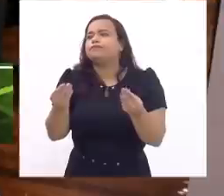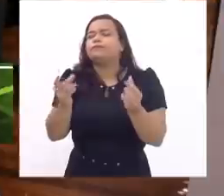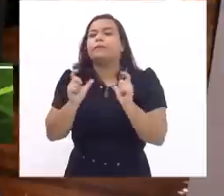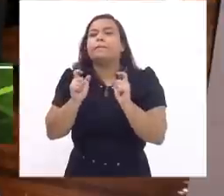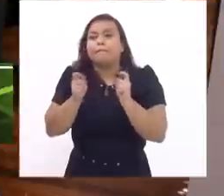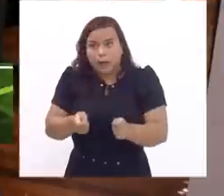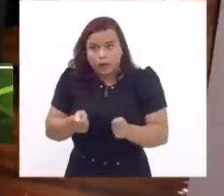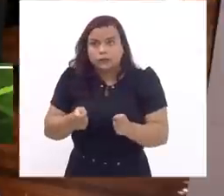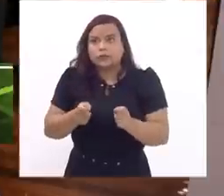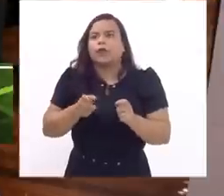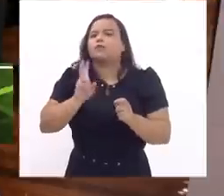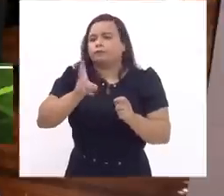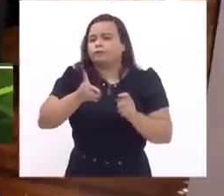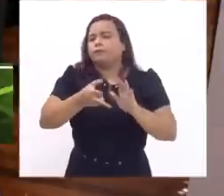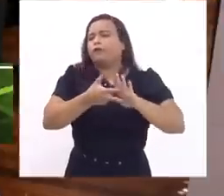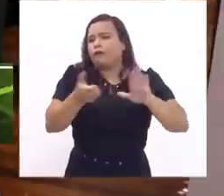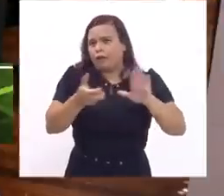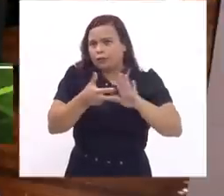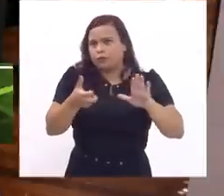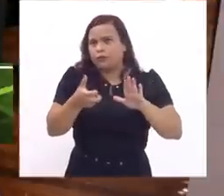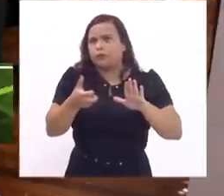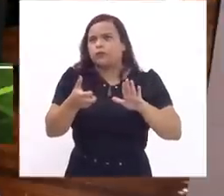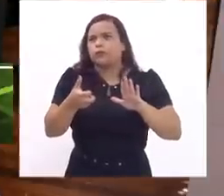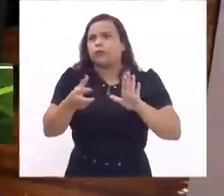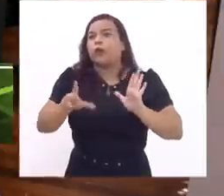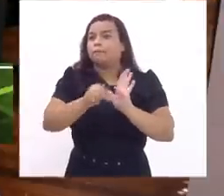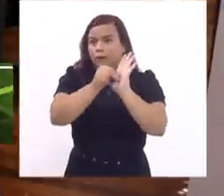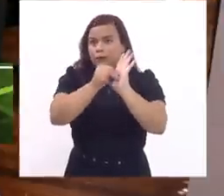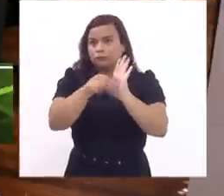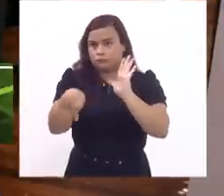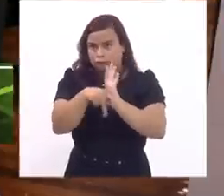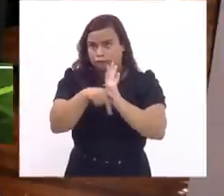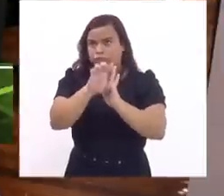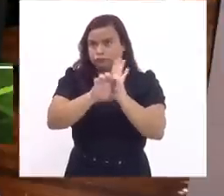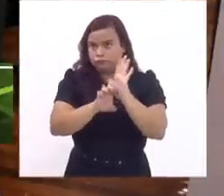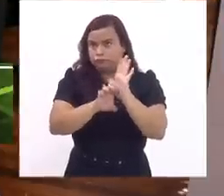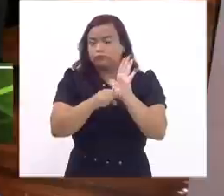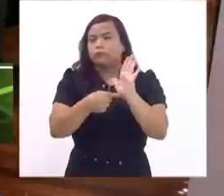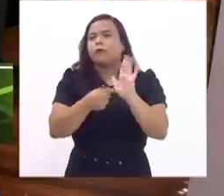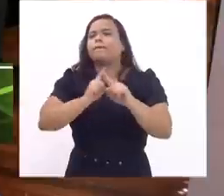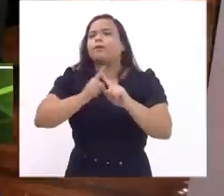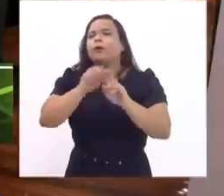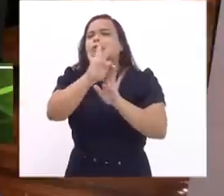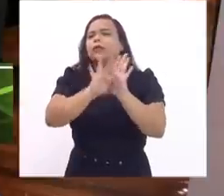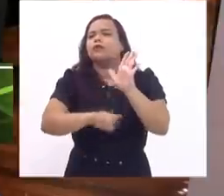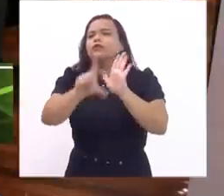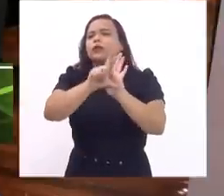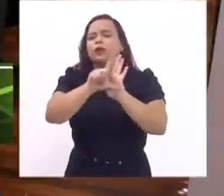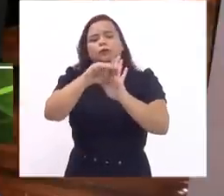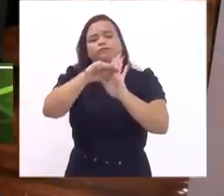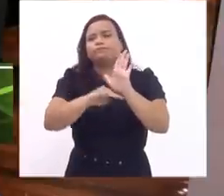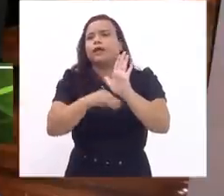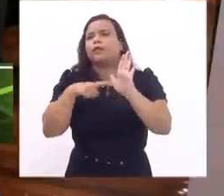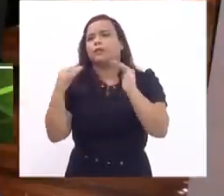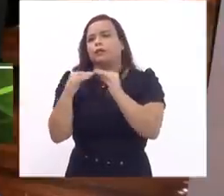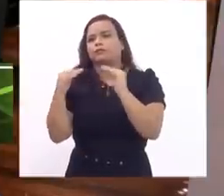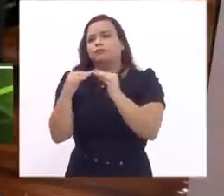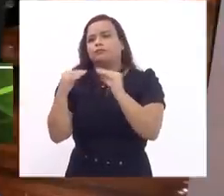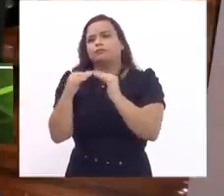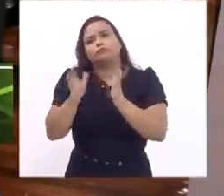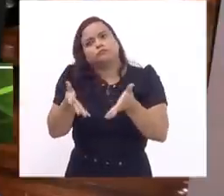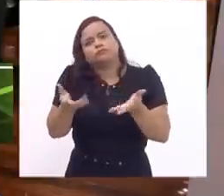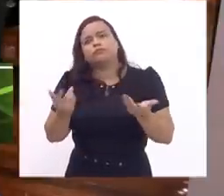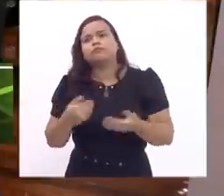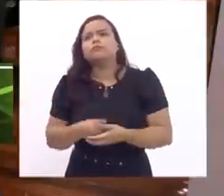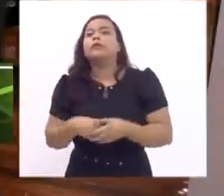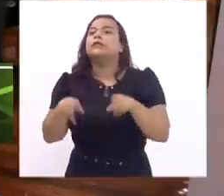manter o veto na ementa, porque o texto da lei está acordado aqui.